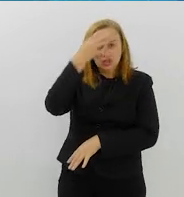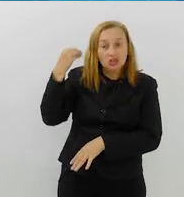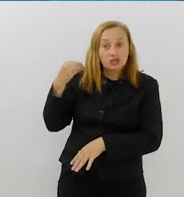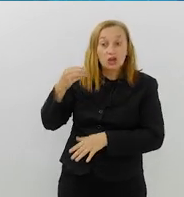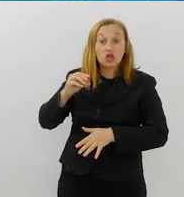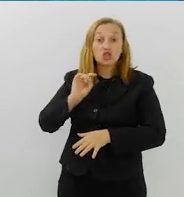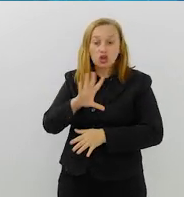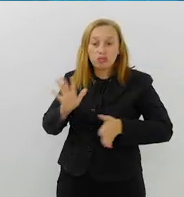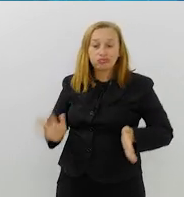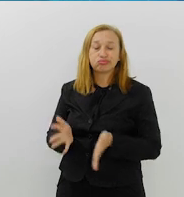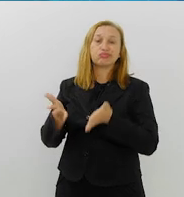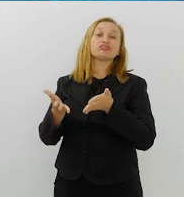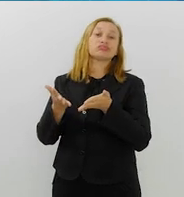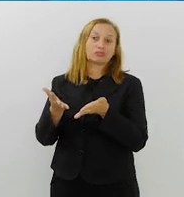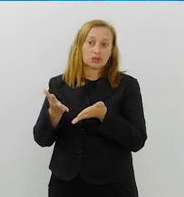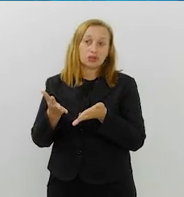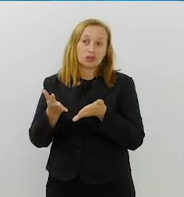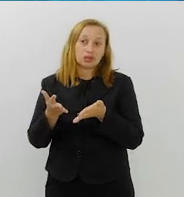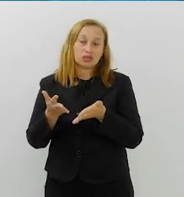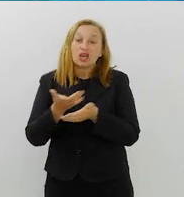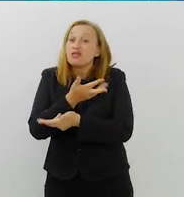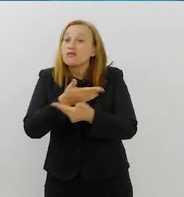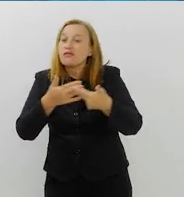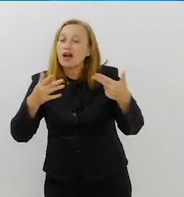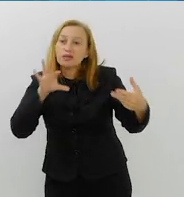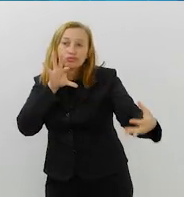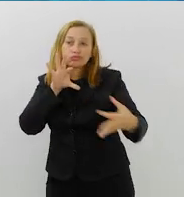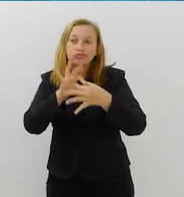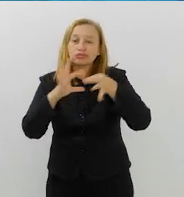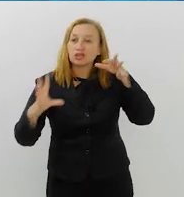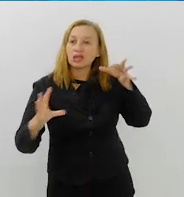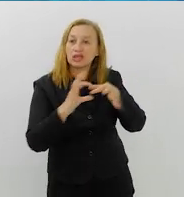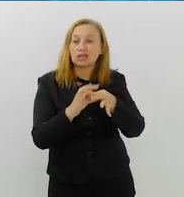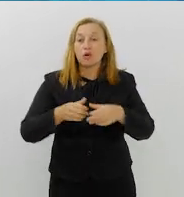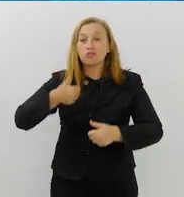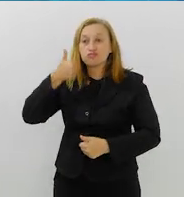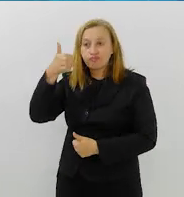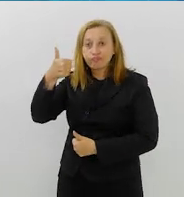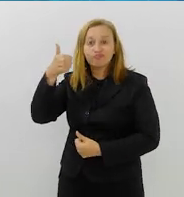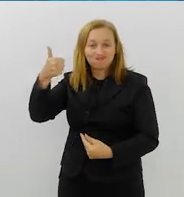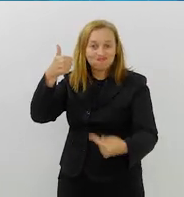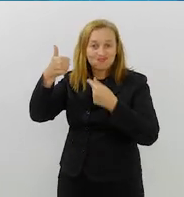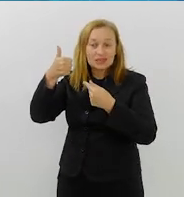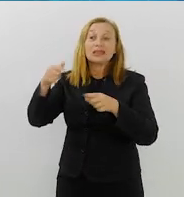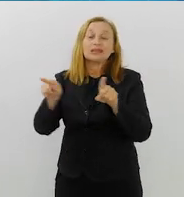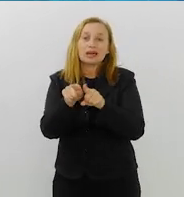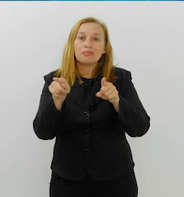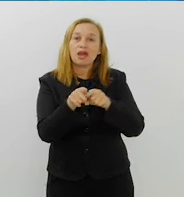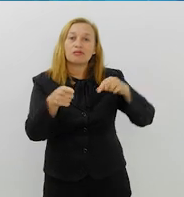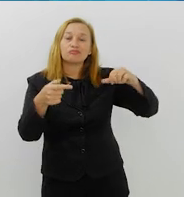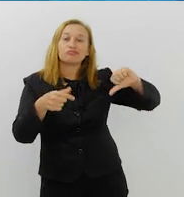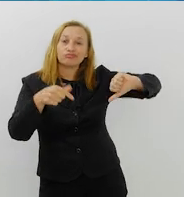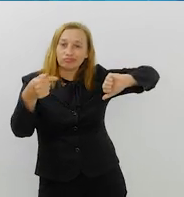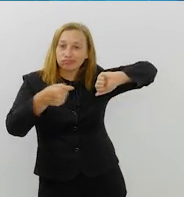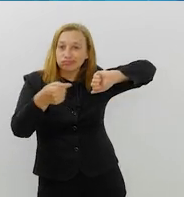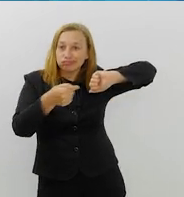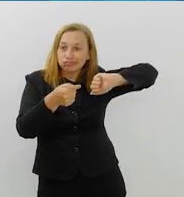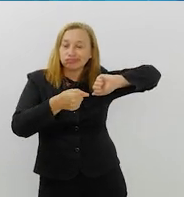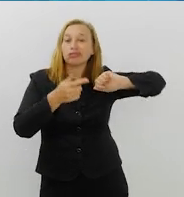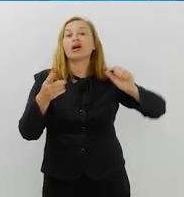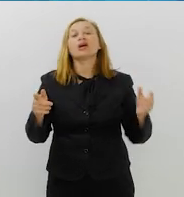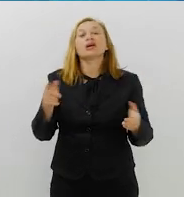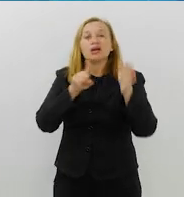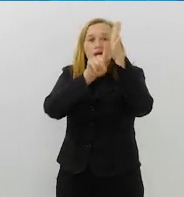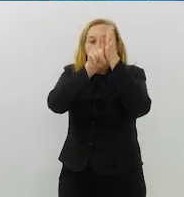ela intensificou e surgiram várias conexões positivas, mas também negativas, né?